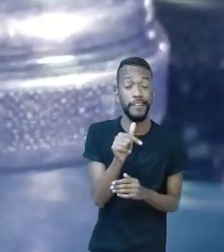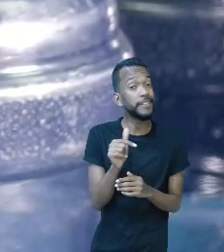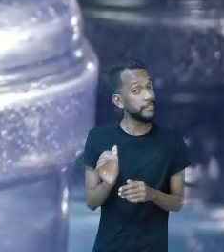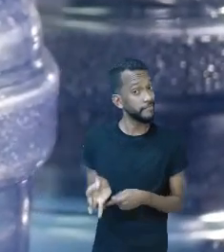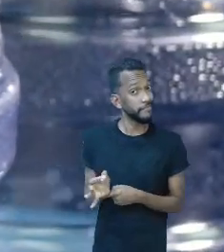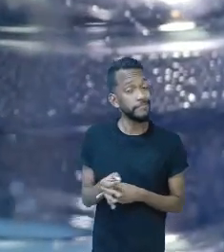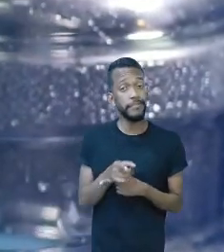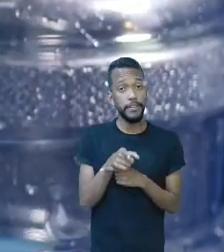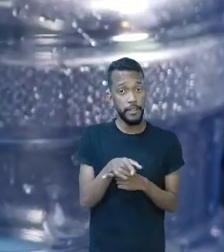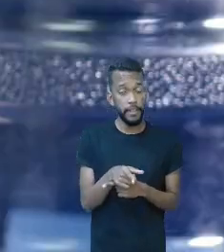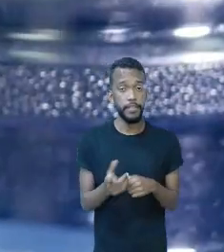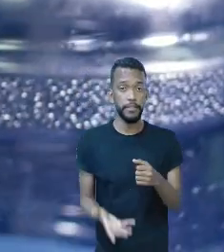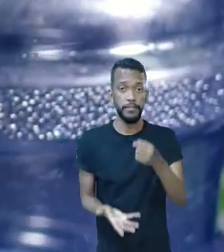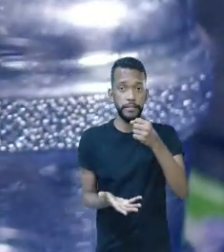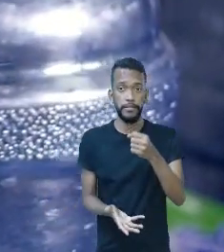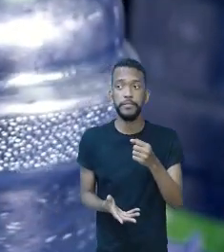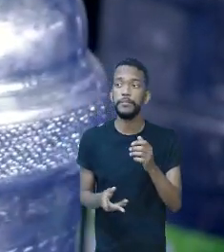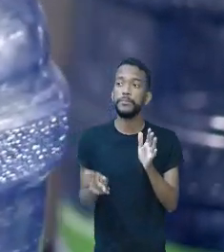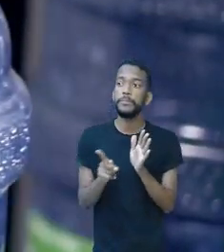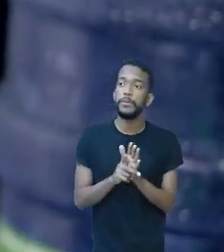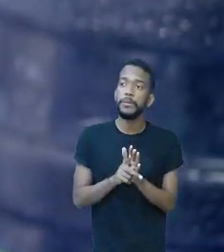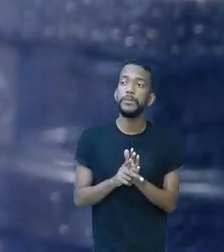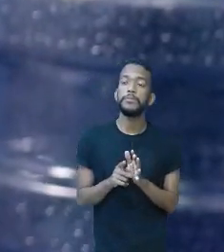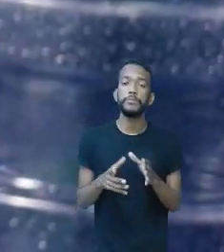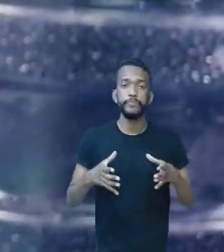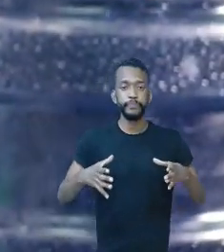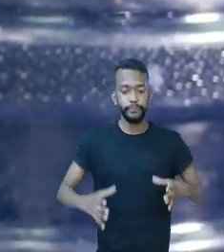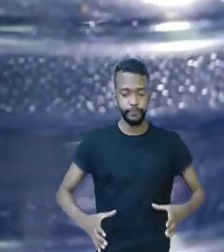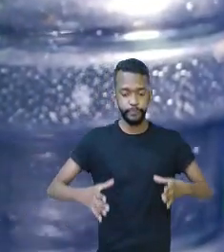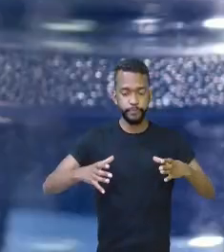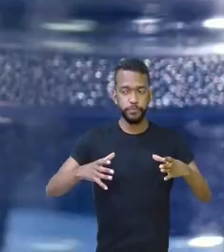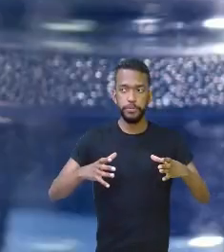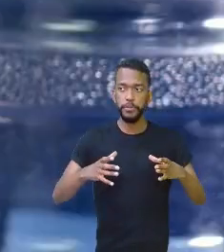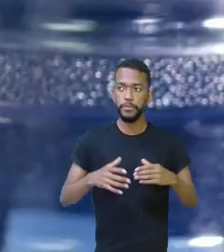a partir da grandeza